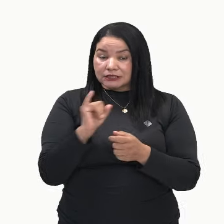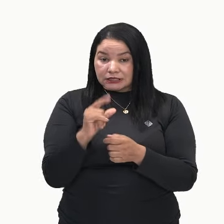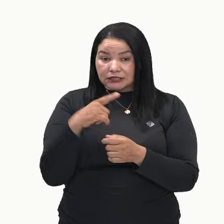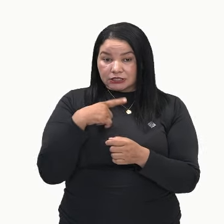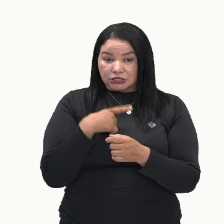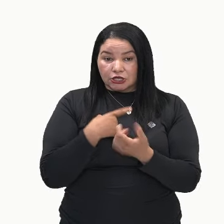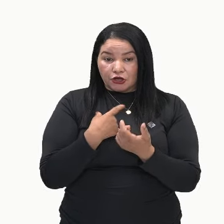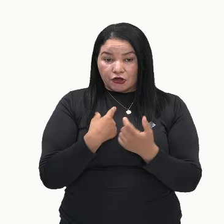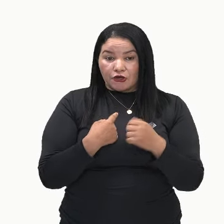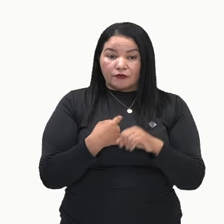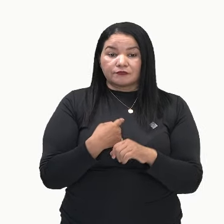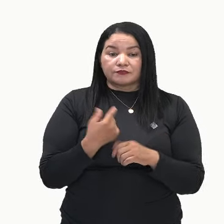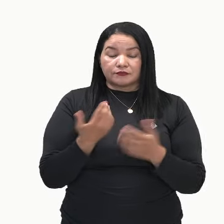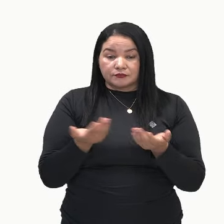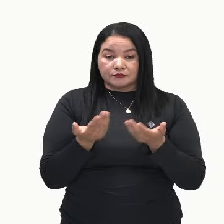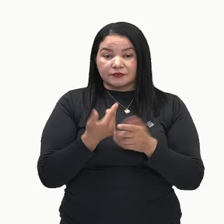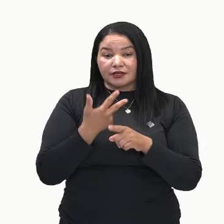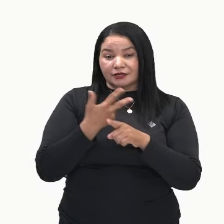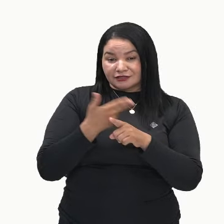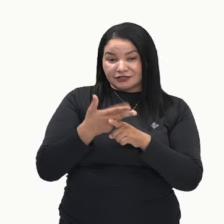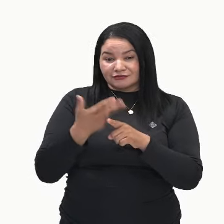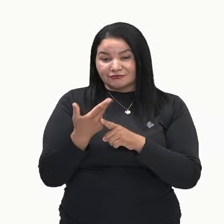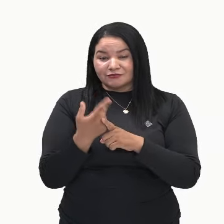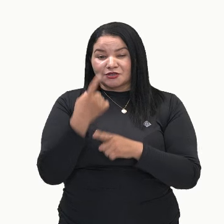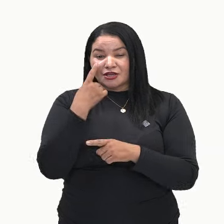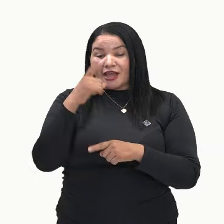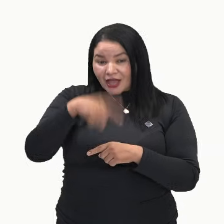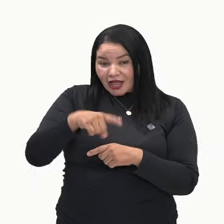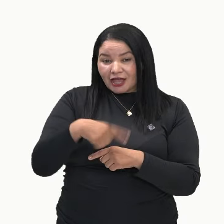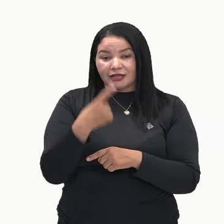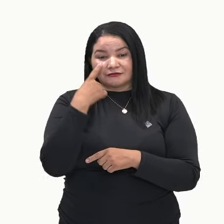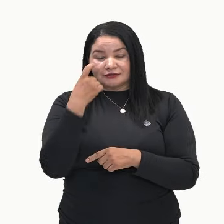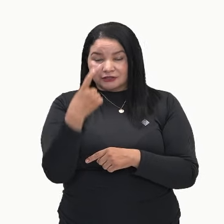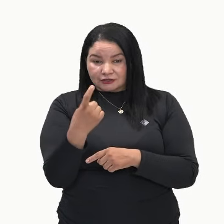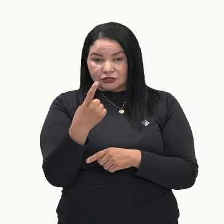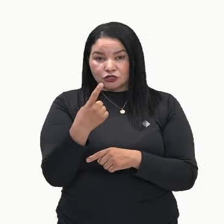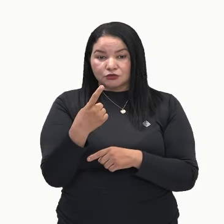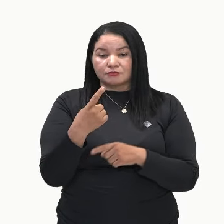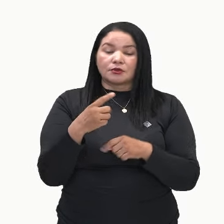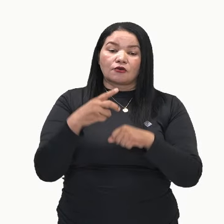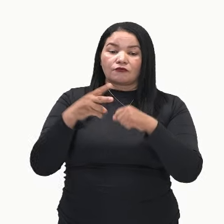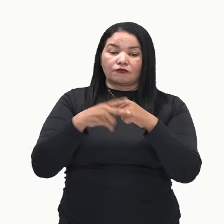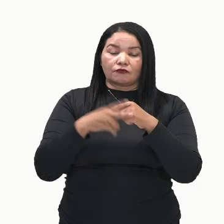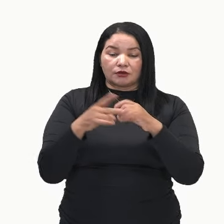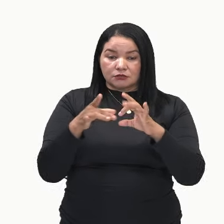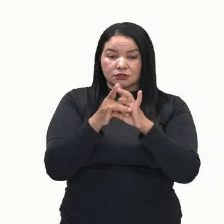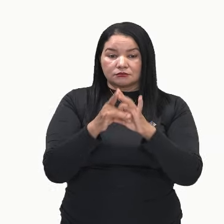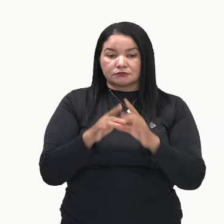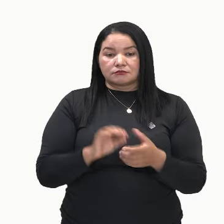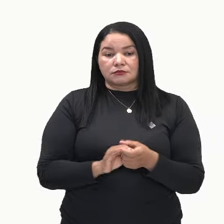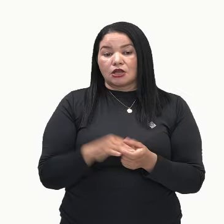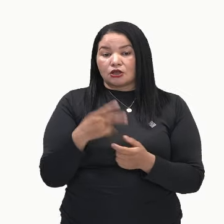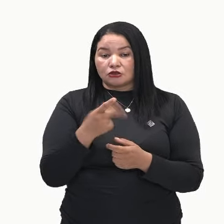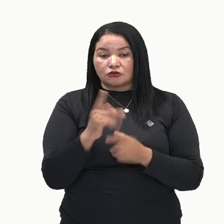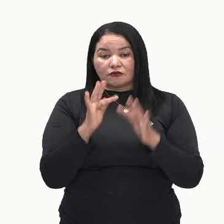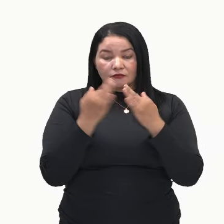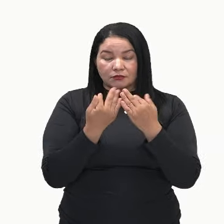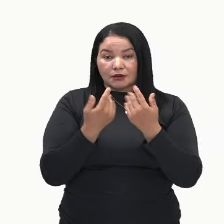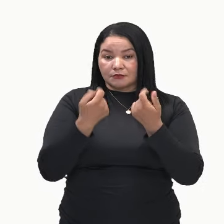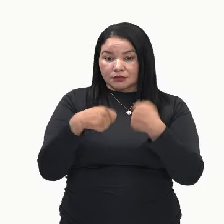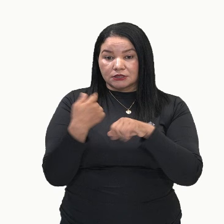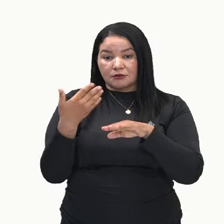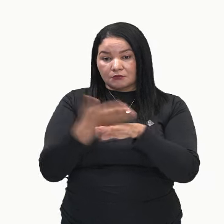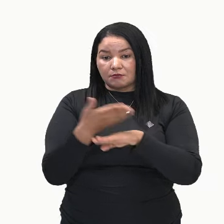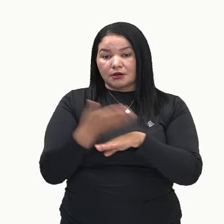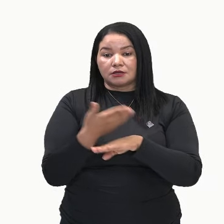é muito interessante, é um verbo de ligação. Sua família precisa participar. A